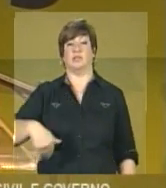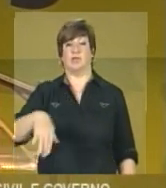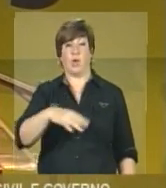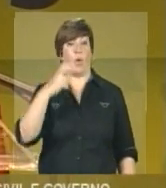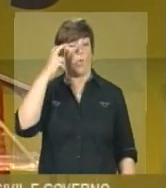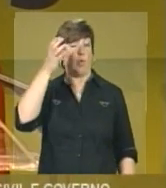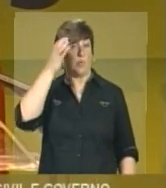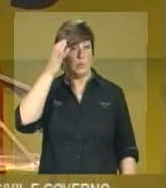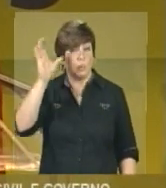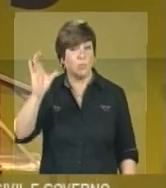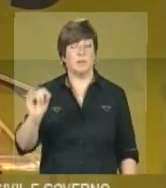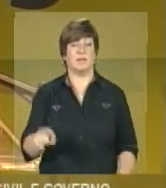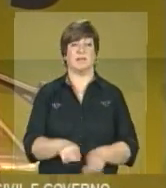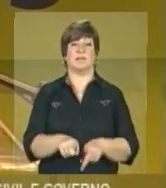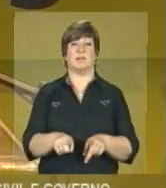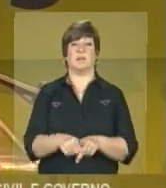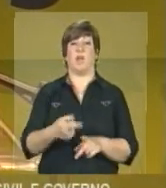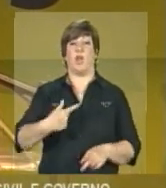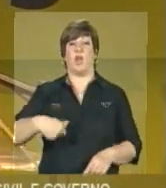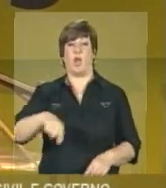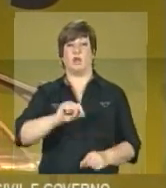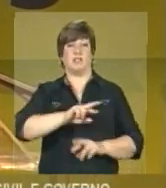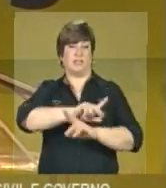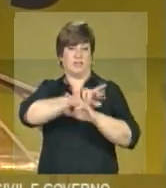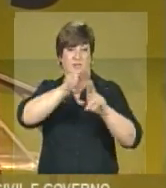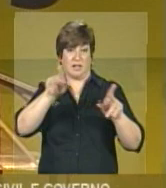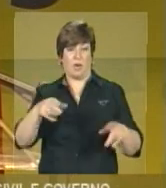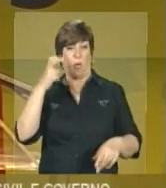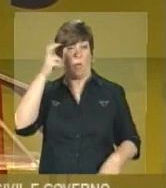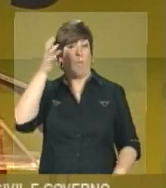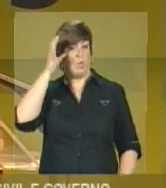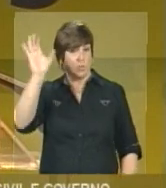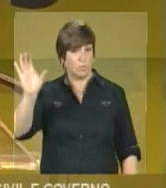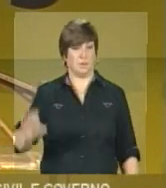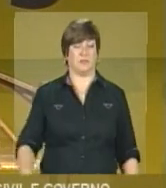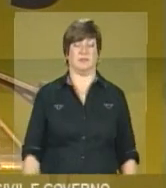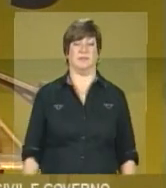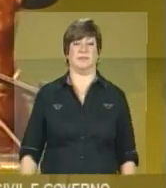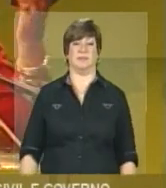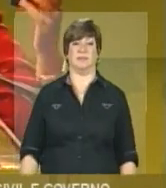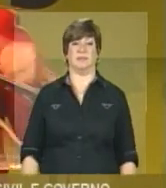nossa cultura, da nossa diversidade cultural.